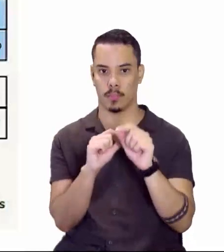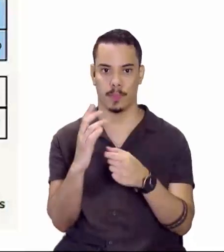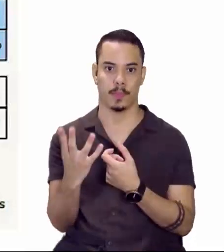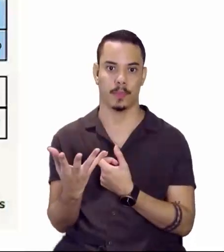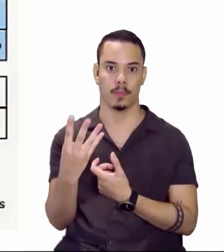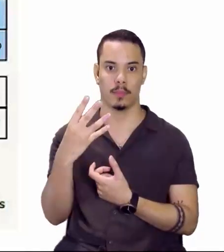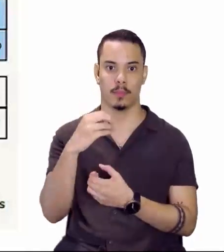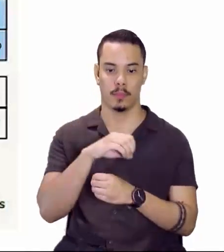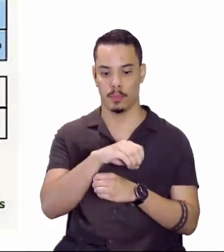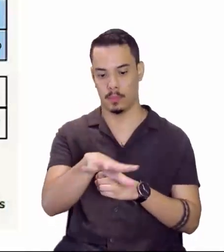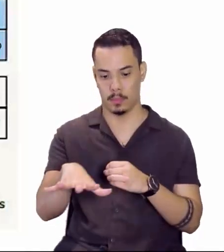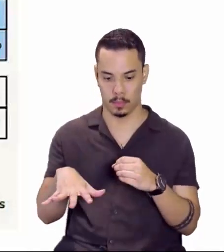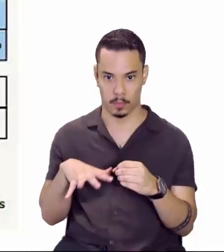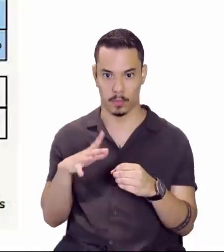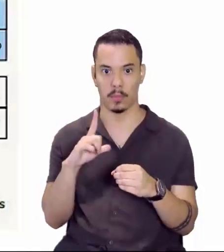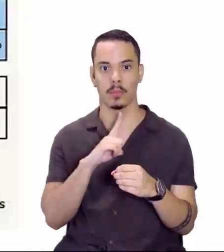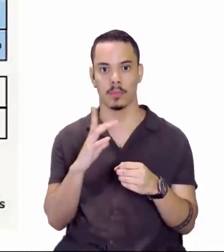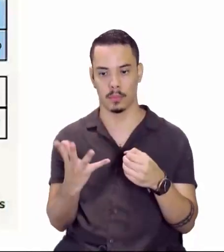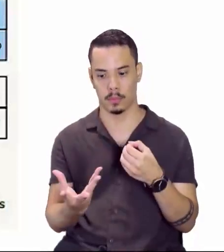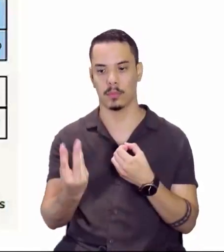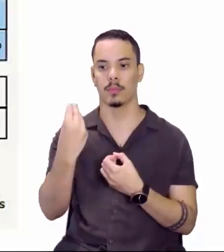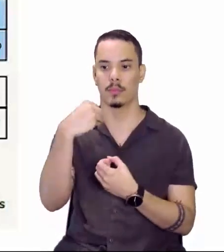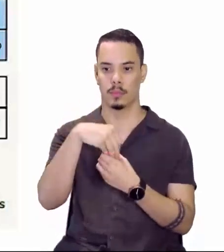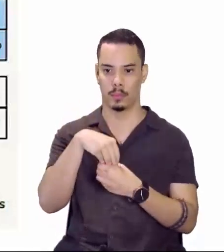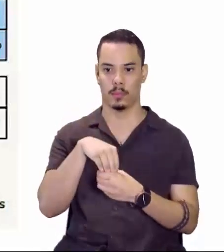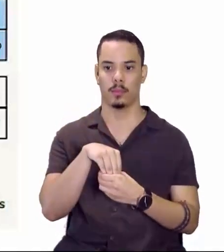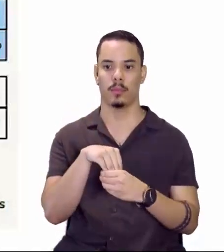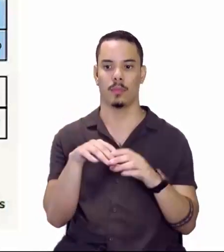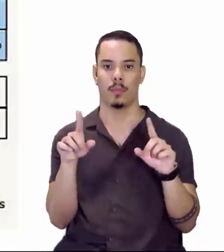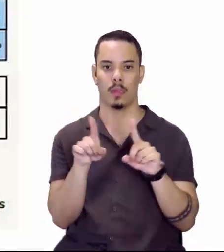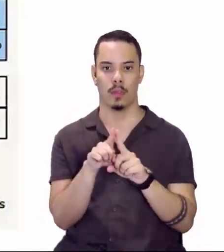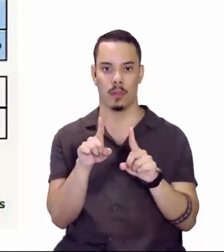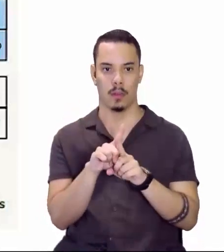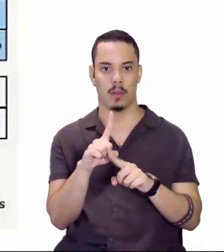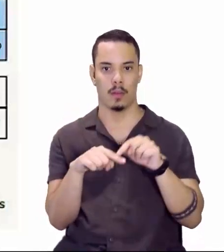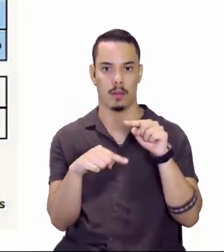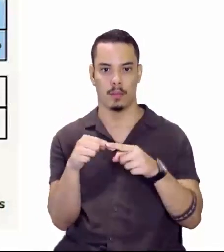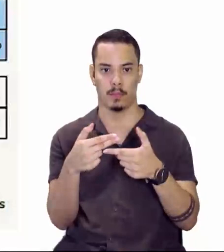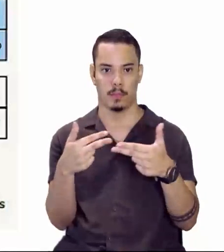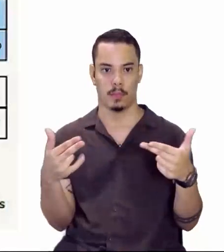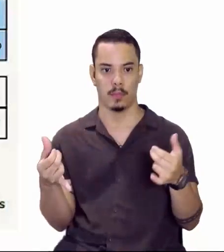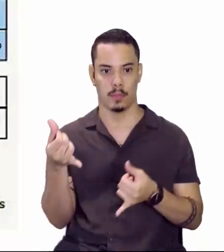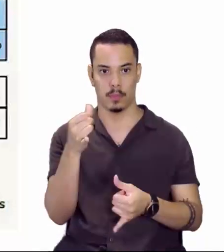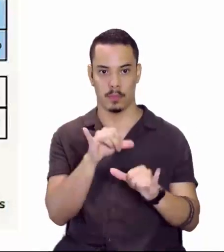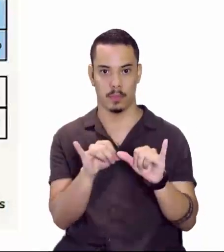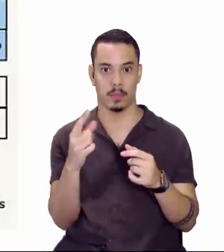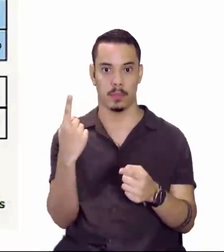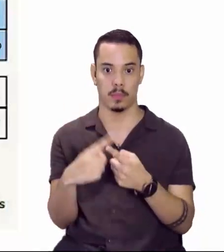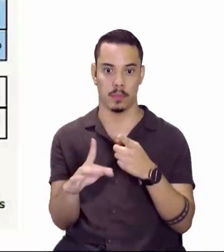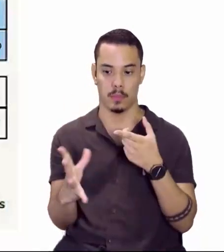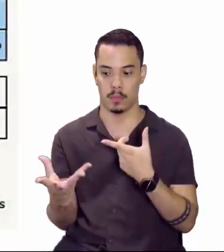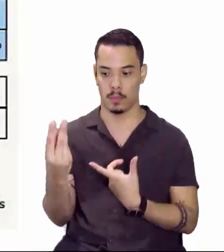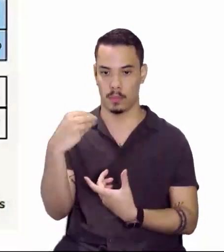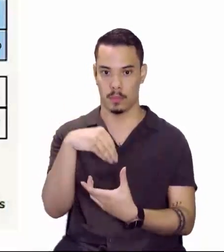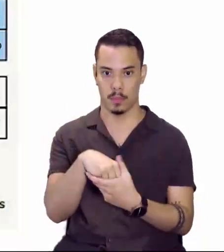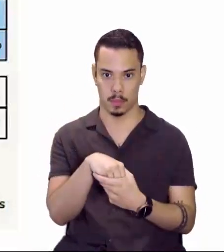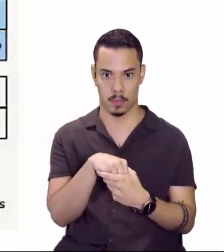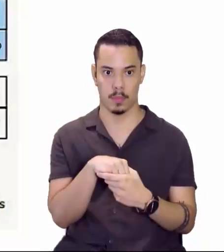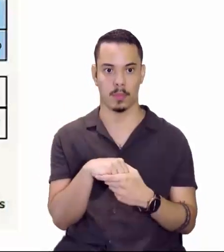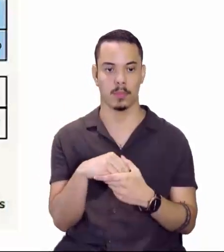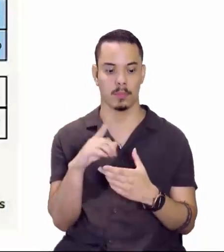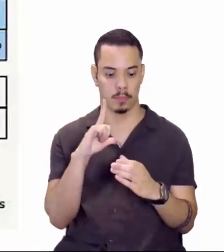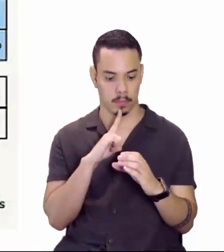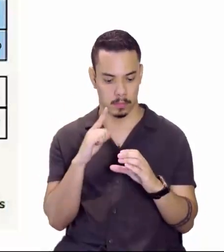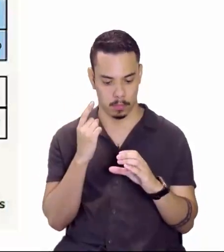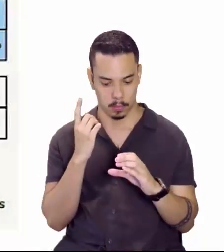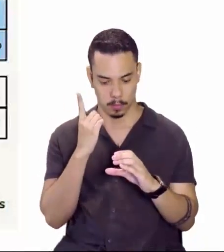externa e temos transição interna, que são esses elementos químicos aqui. Por que interna? Porque eles se